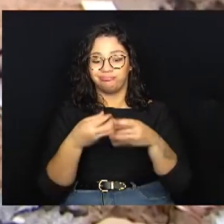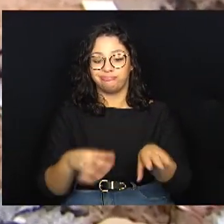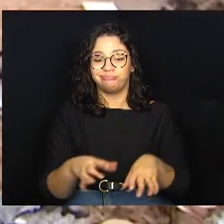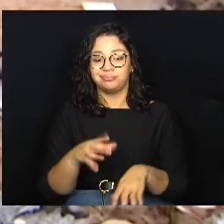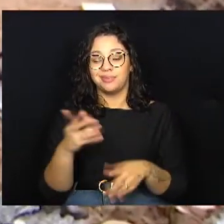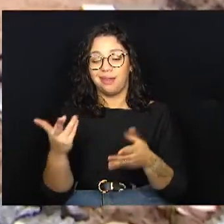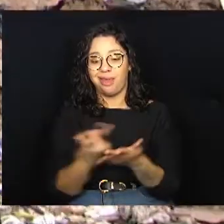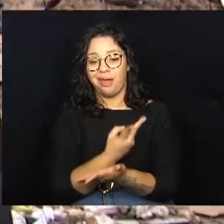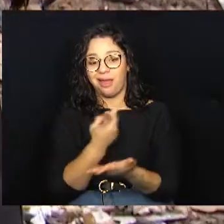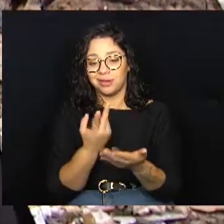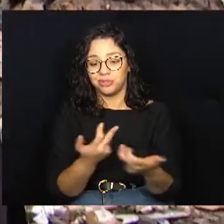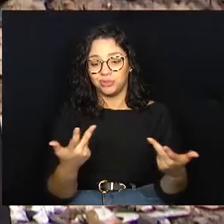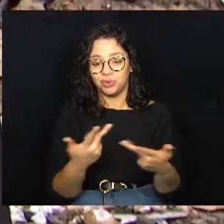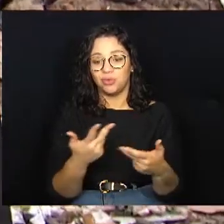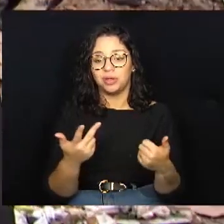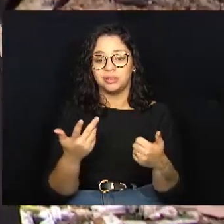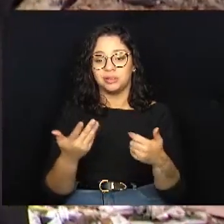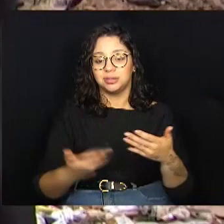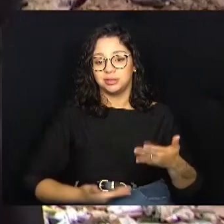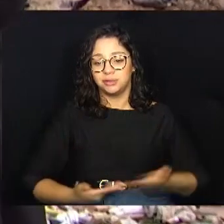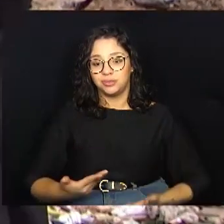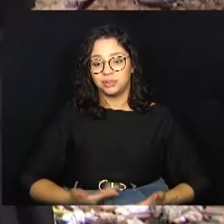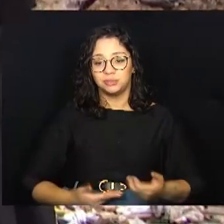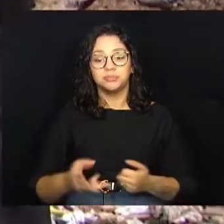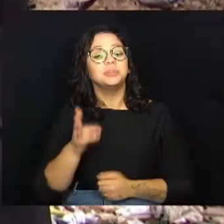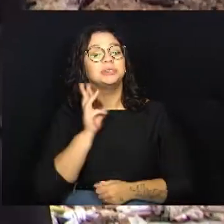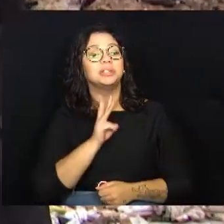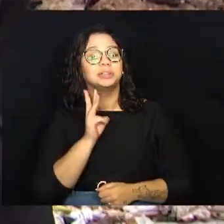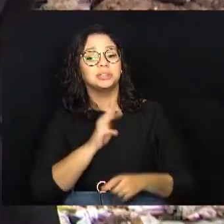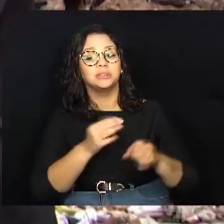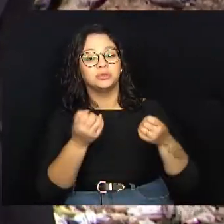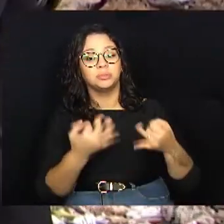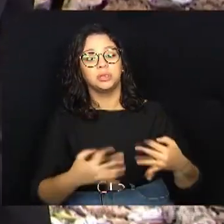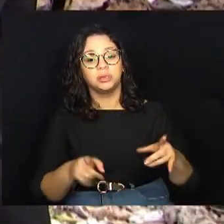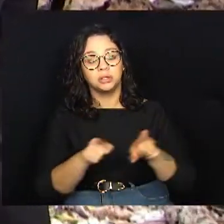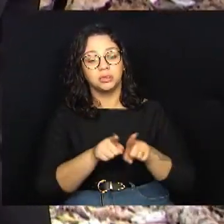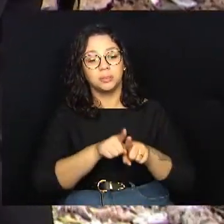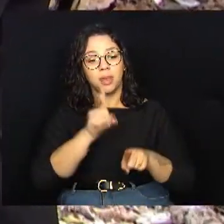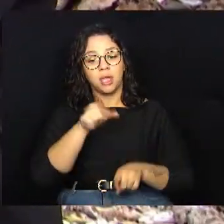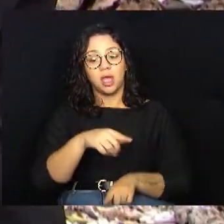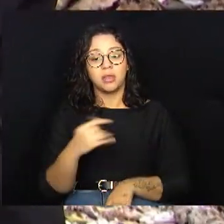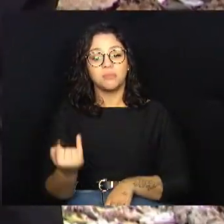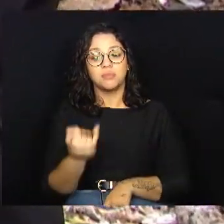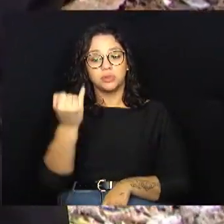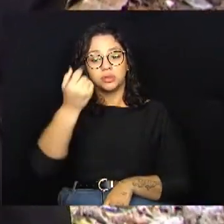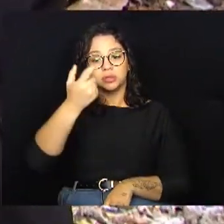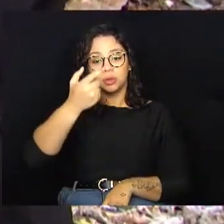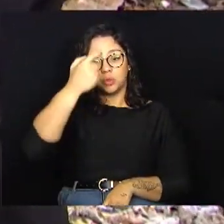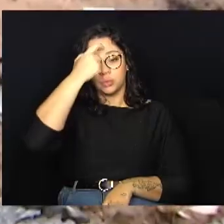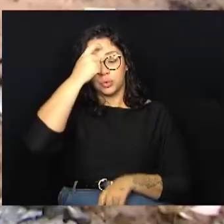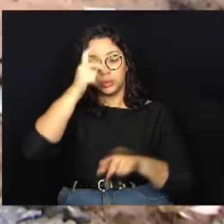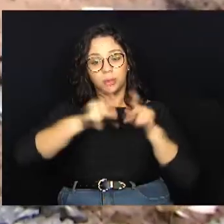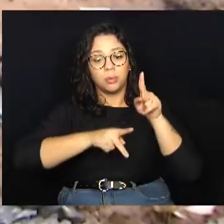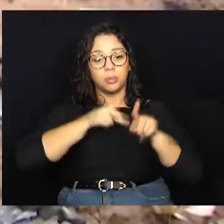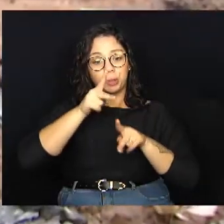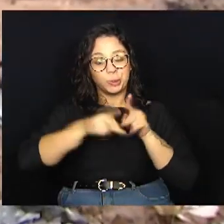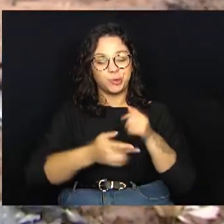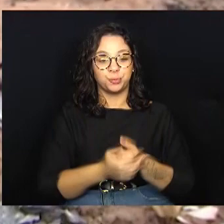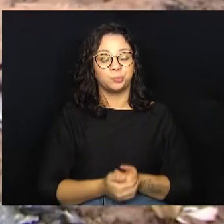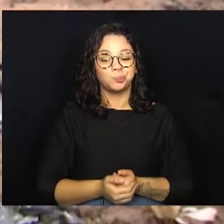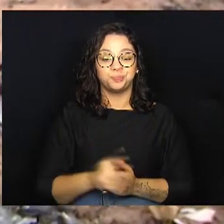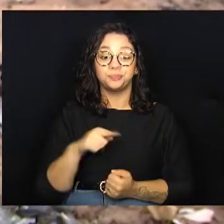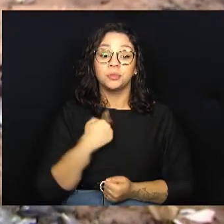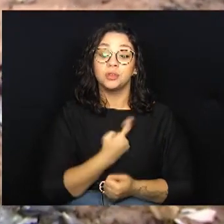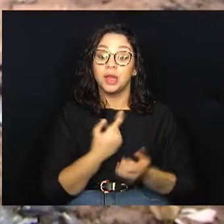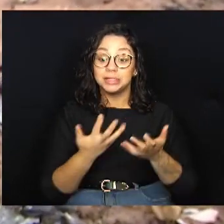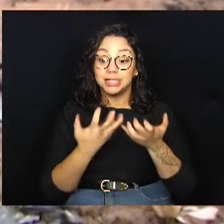incorreto de inservíveis. Cecílio ressalta ainda a importância da conscientização da população. O que a gente quer que